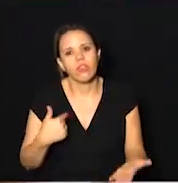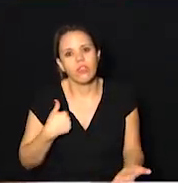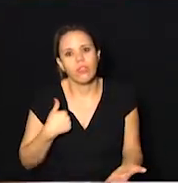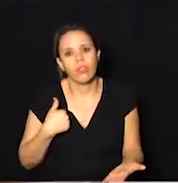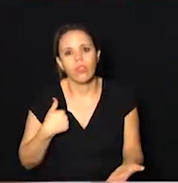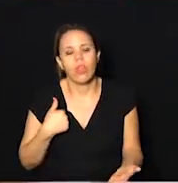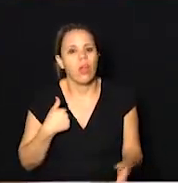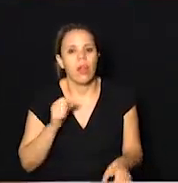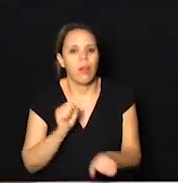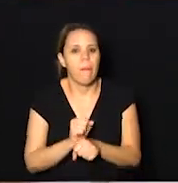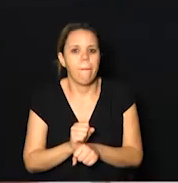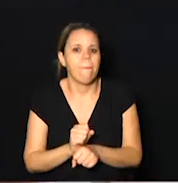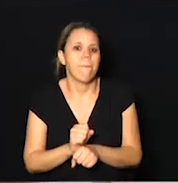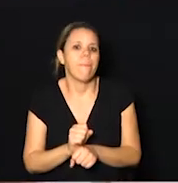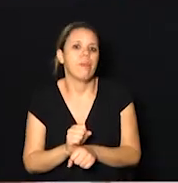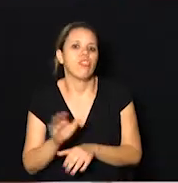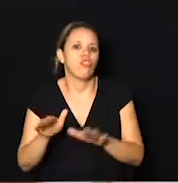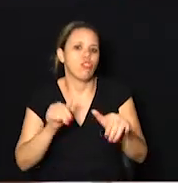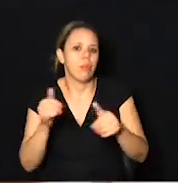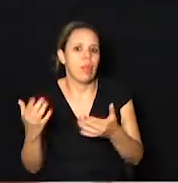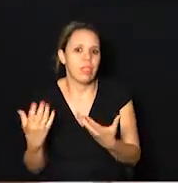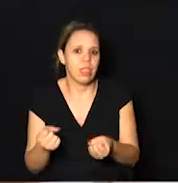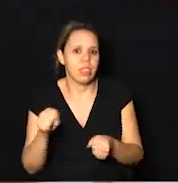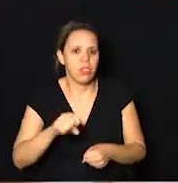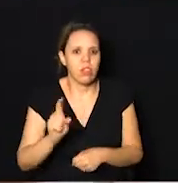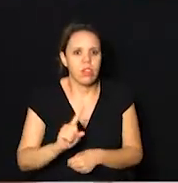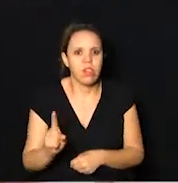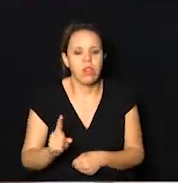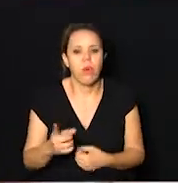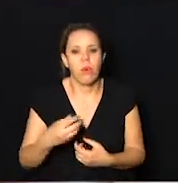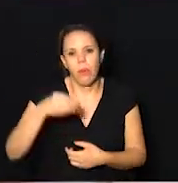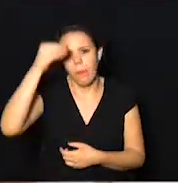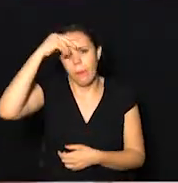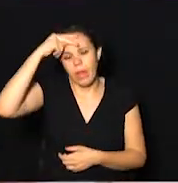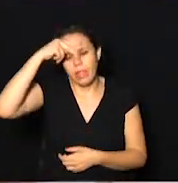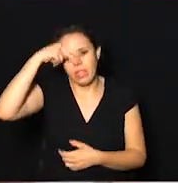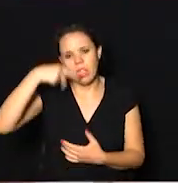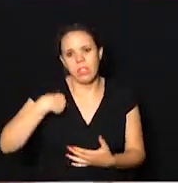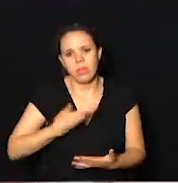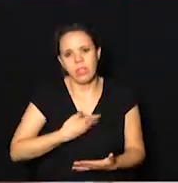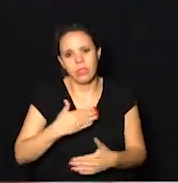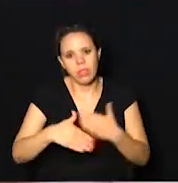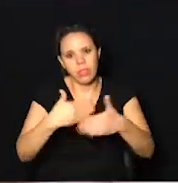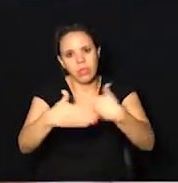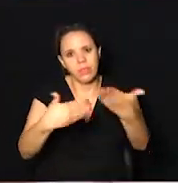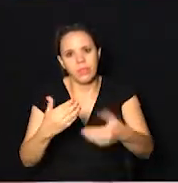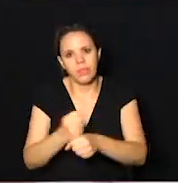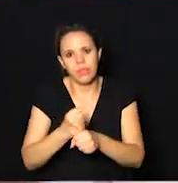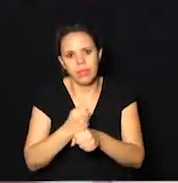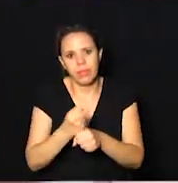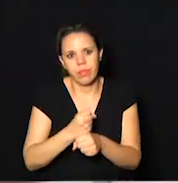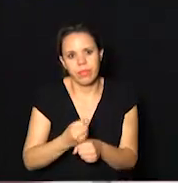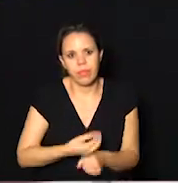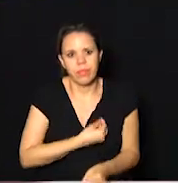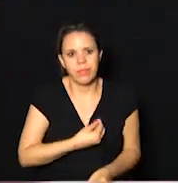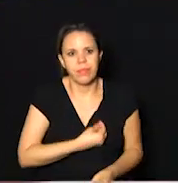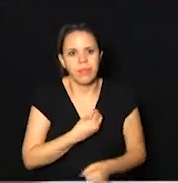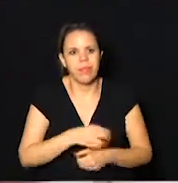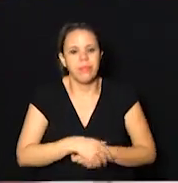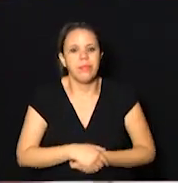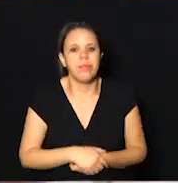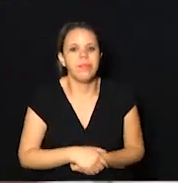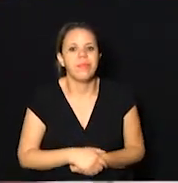vou te chamar e se você já aceitava seu carinho pela amizade que ele tirei o construindo nos anos da nossa